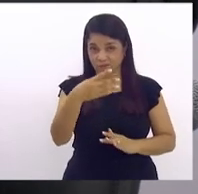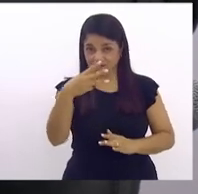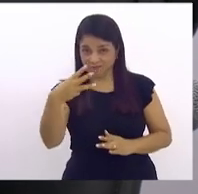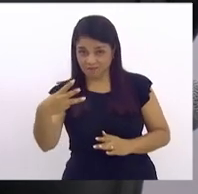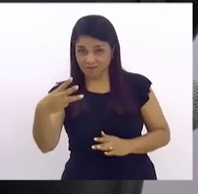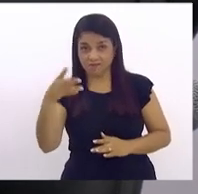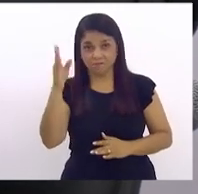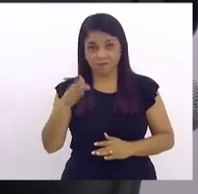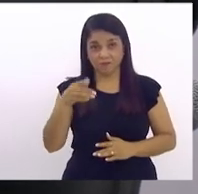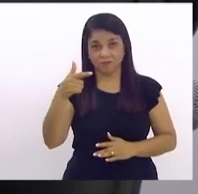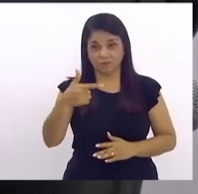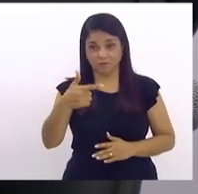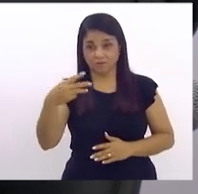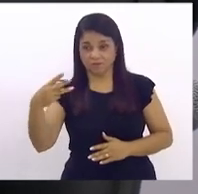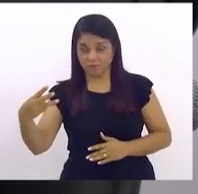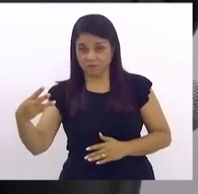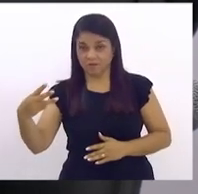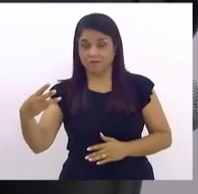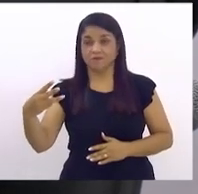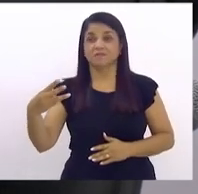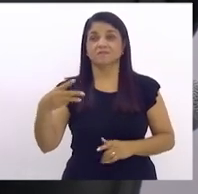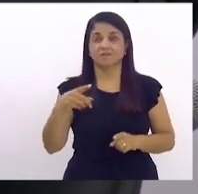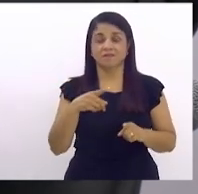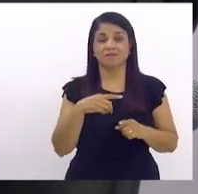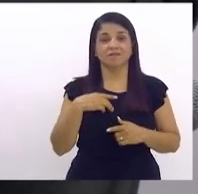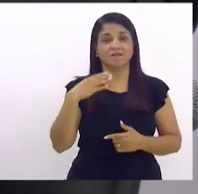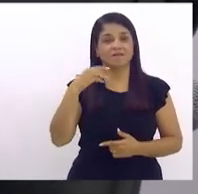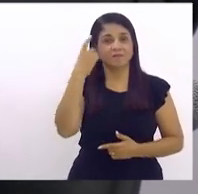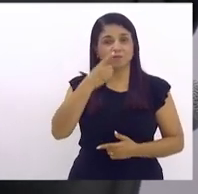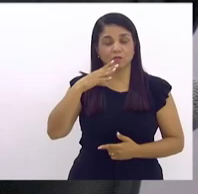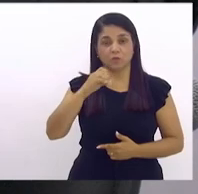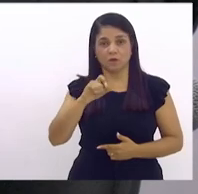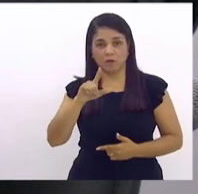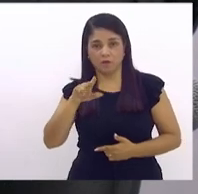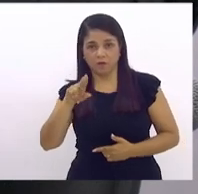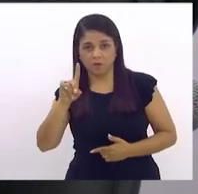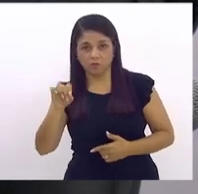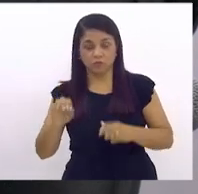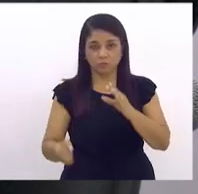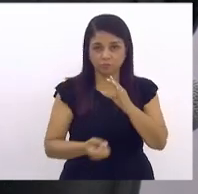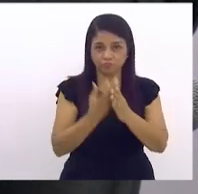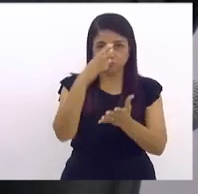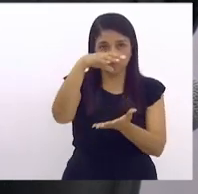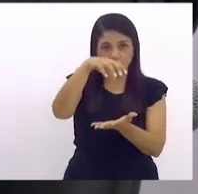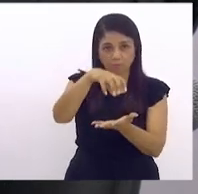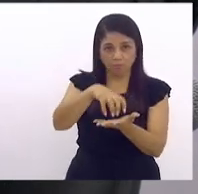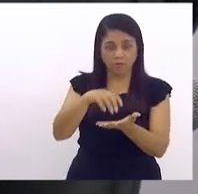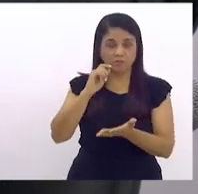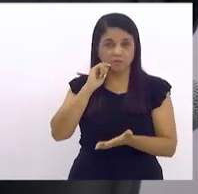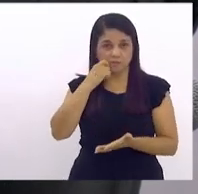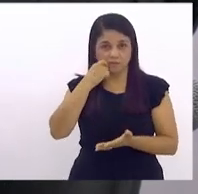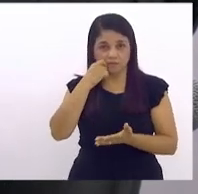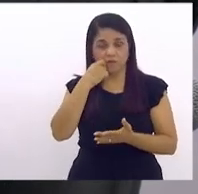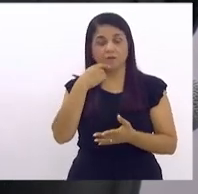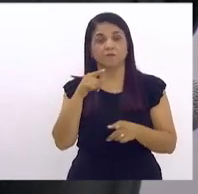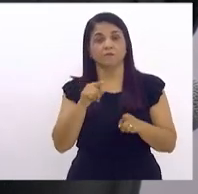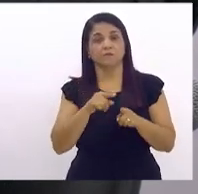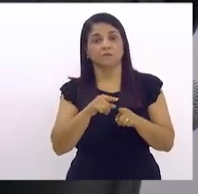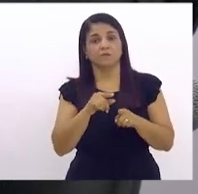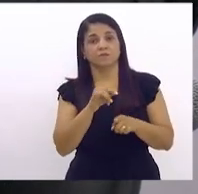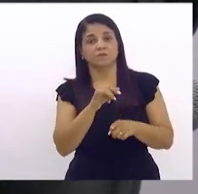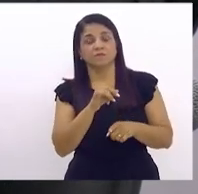1043 de 2023, de autoria do deputado Cláudio Caiado, que cria o polo cafeeiro do Noroeste Fluminense e dá